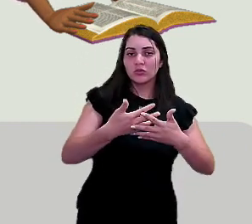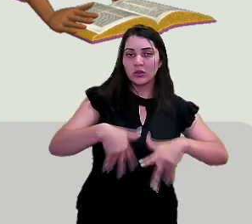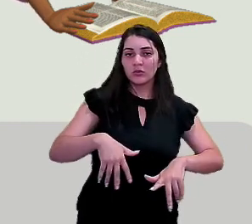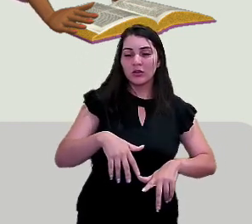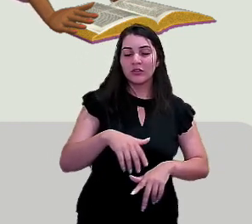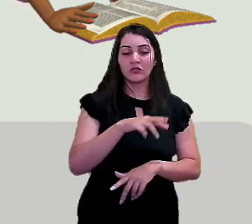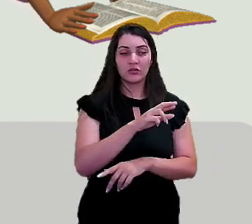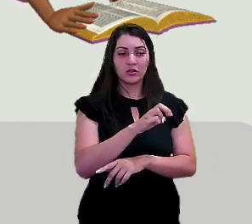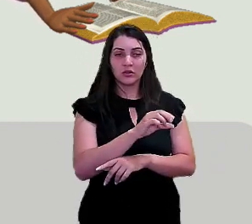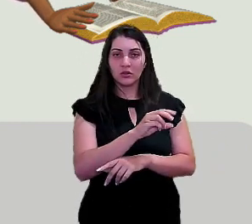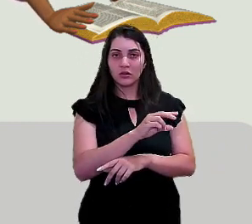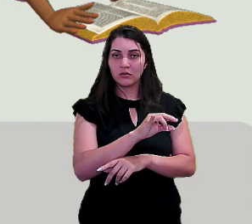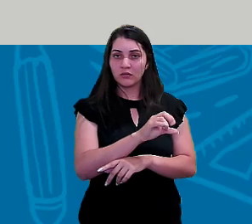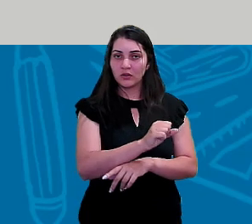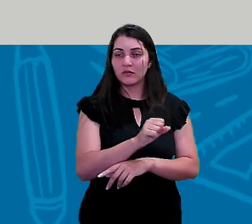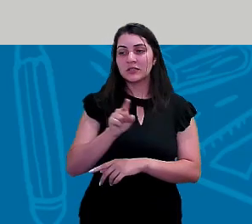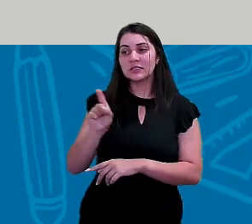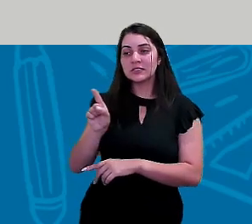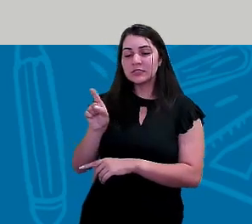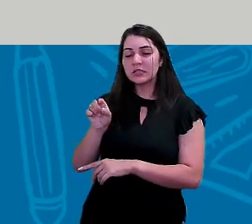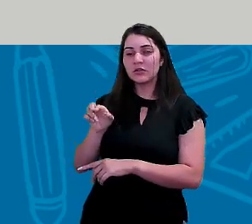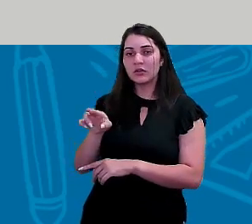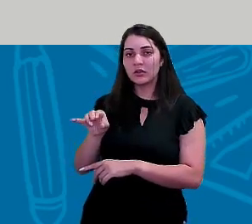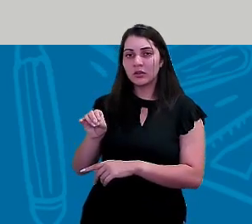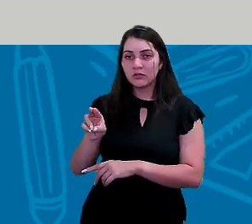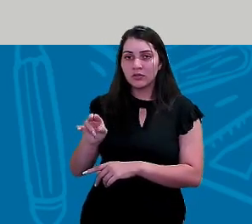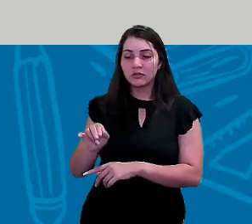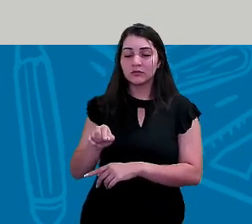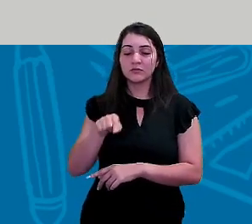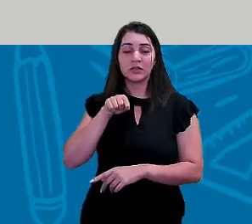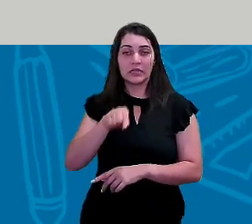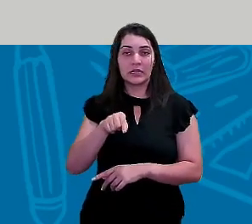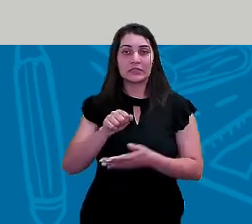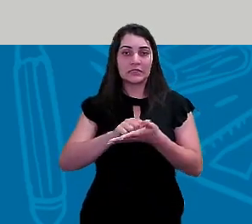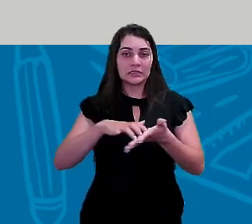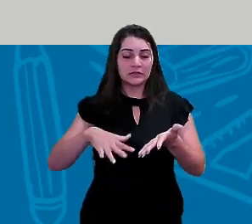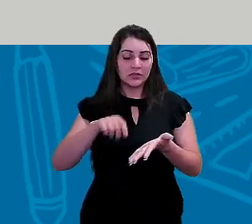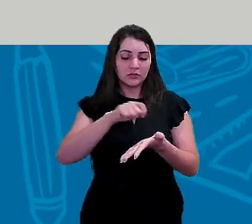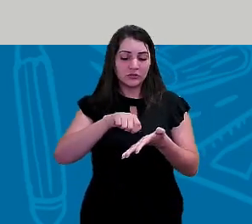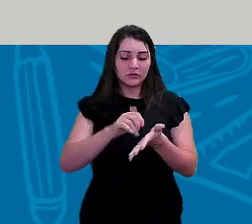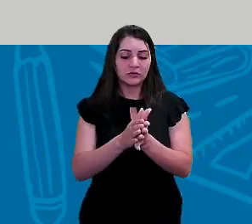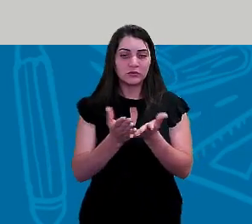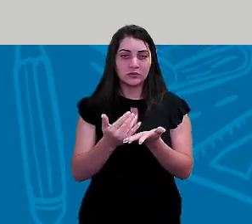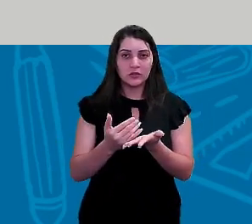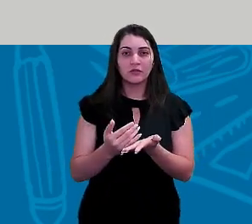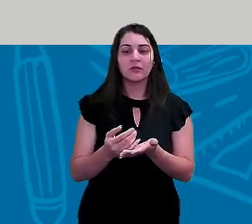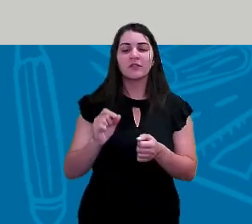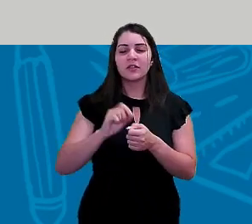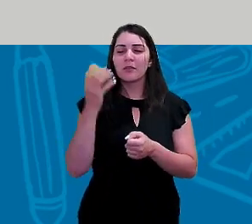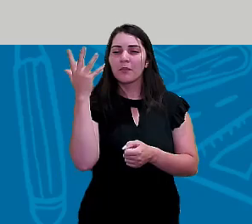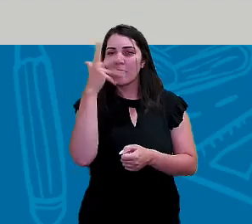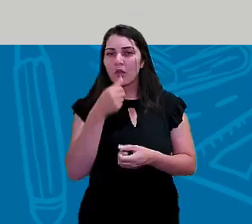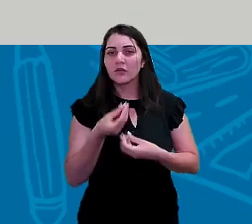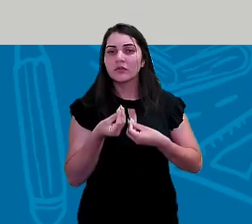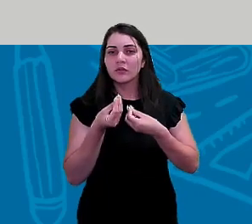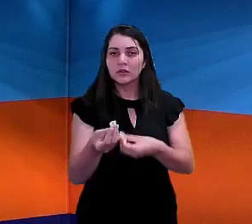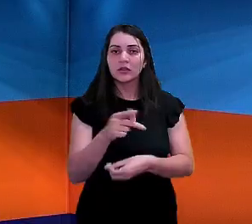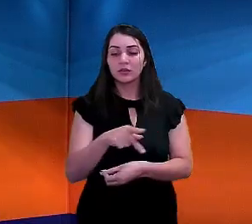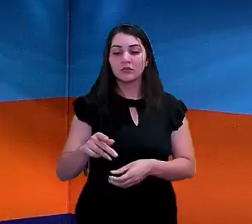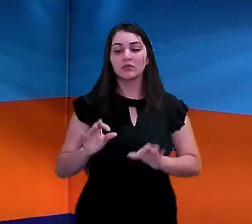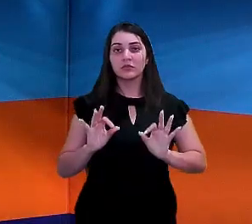renováveis? Beleza? Essa é a atividade de vocês de hoje, que vai escrever aí no caderninho para fazer bem bonitinho e levar para sua